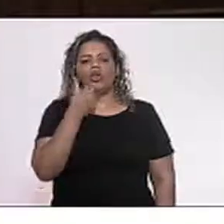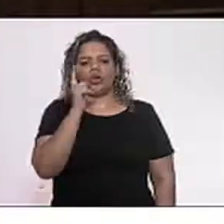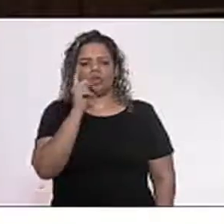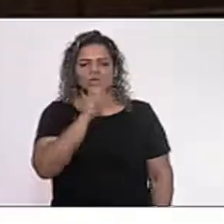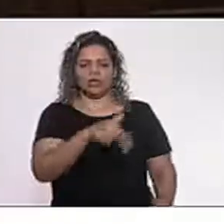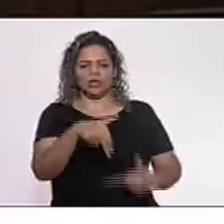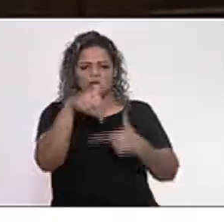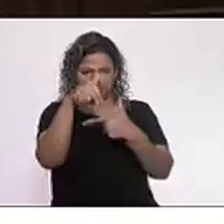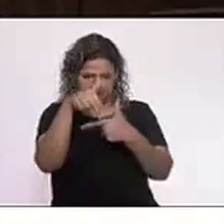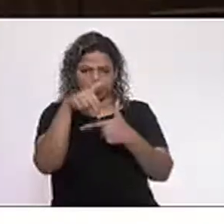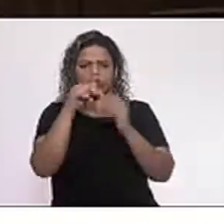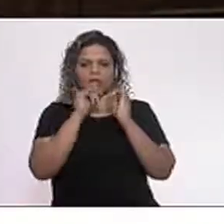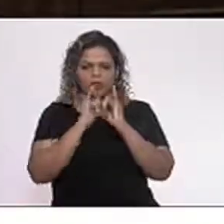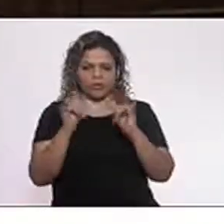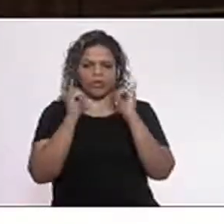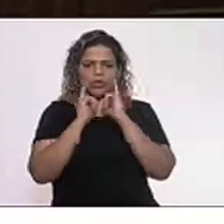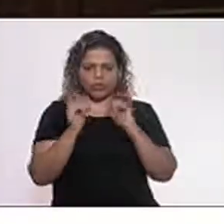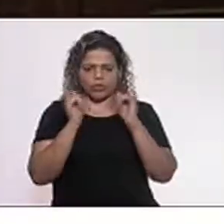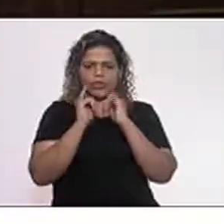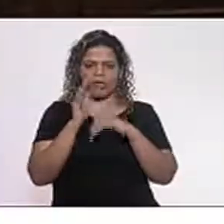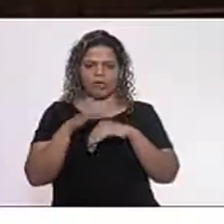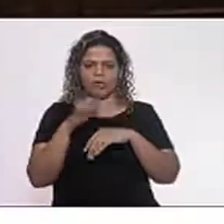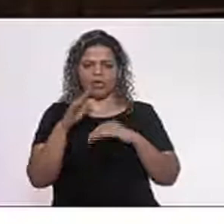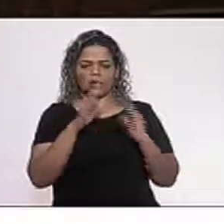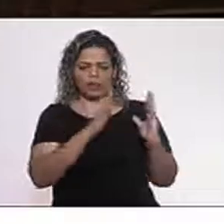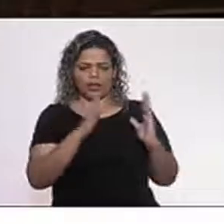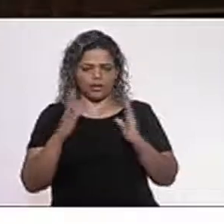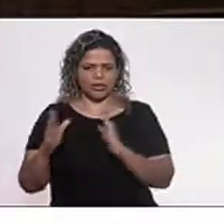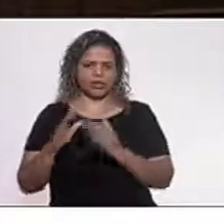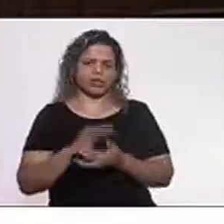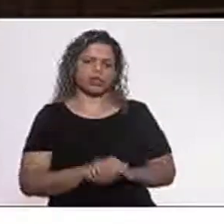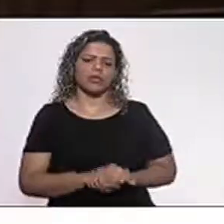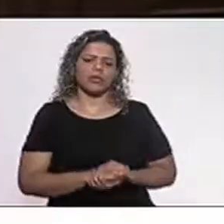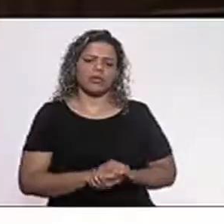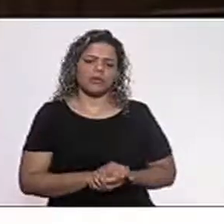tribuna para denunciar mais uma etapa